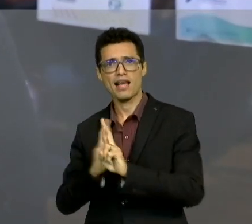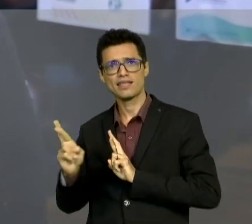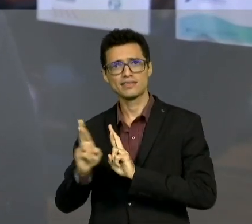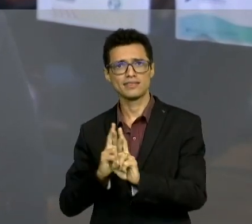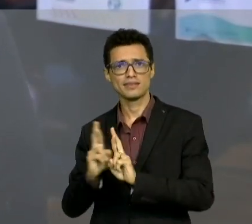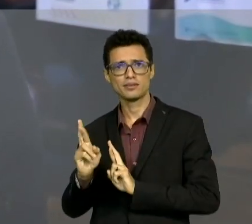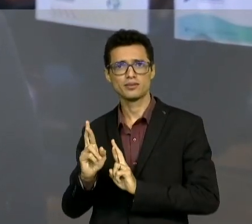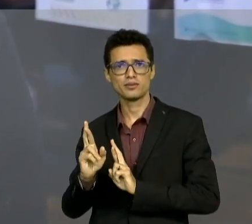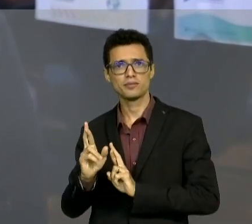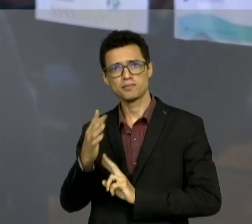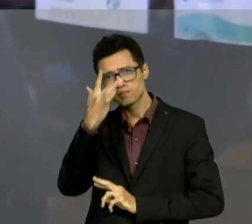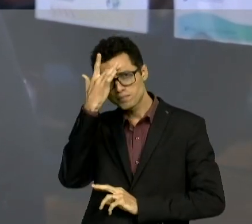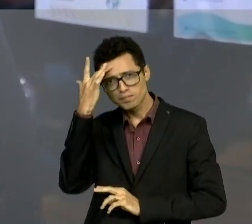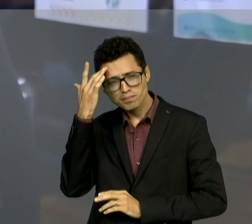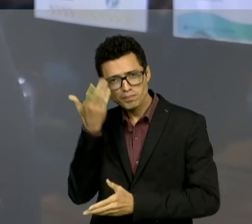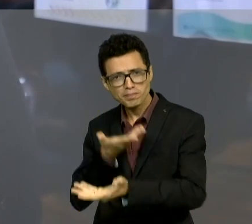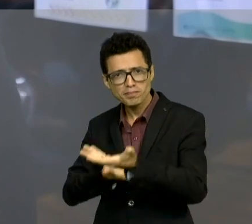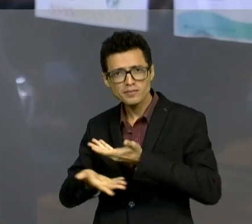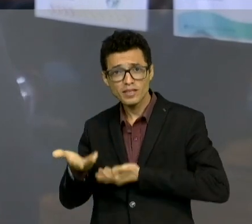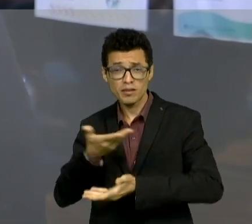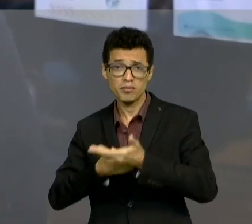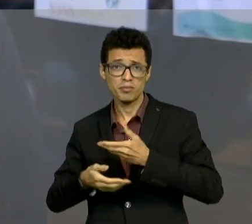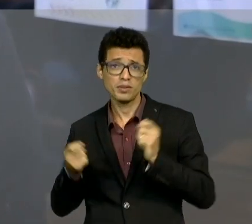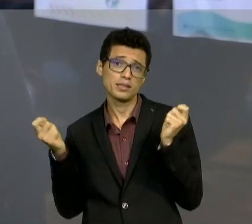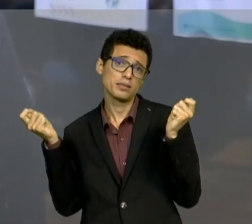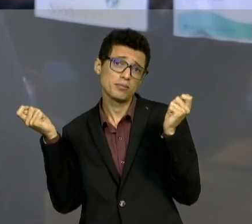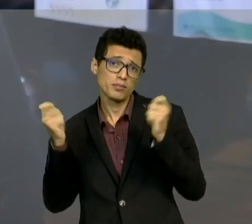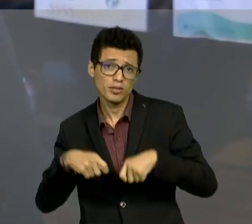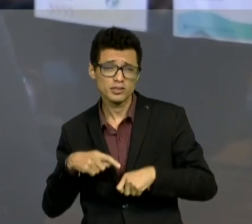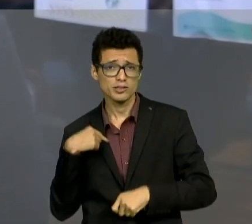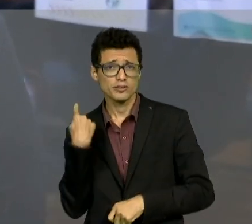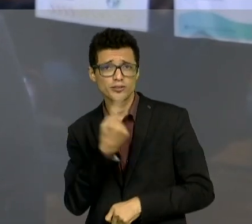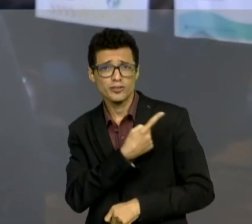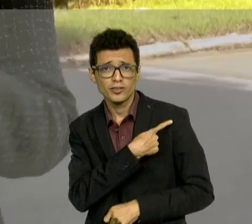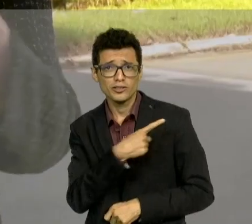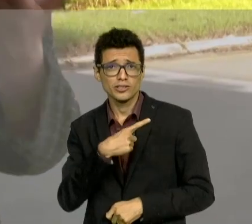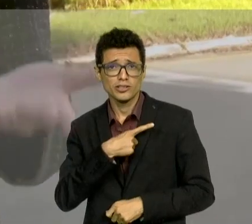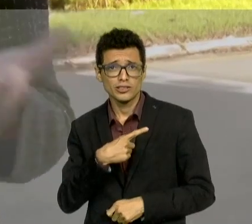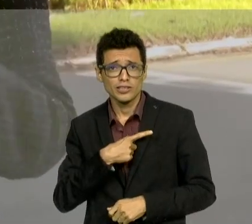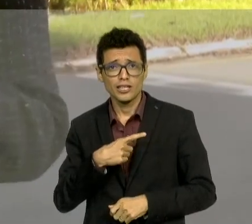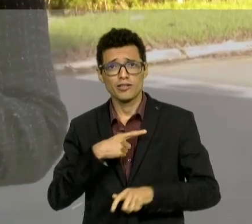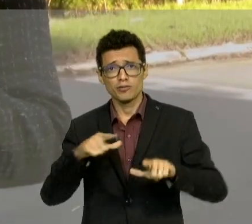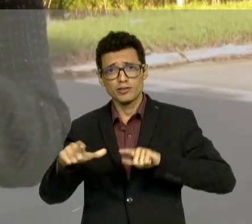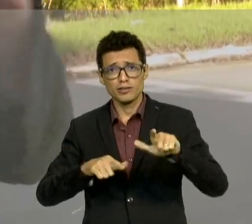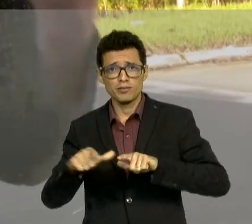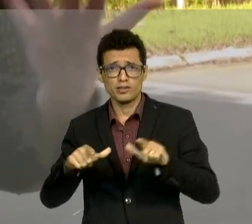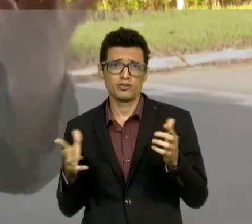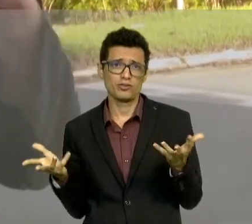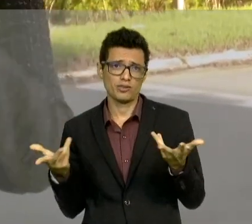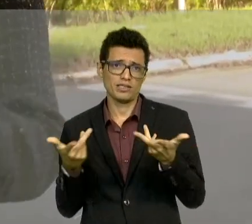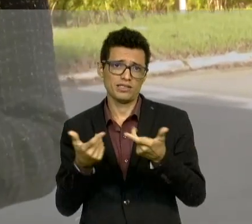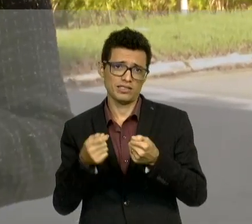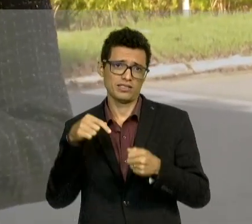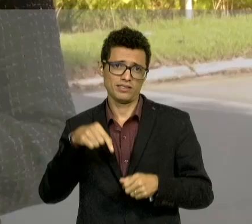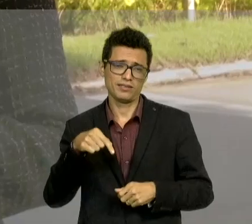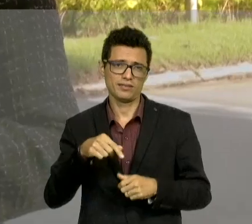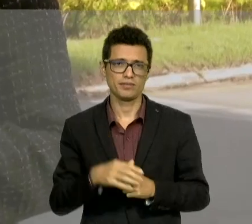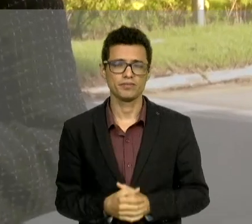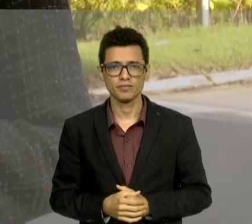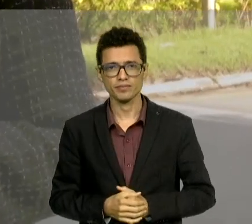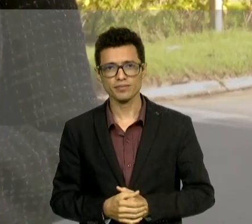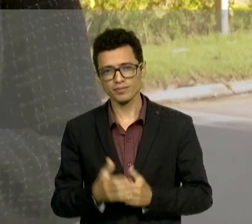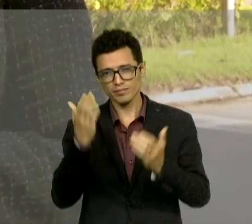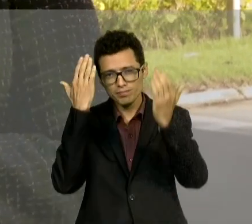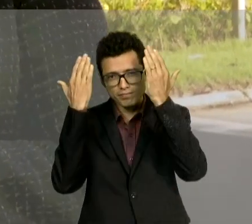serve para que nós possamos servir a sociedade com um serviço de qualidade. A psicóloga dá dicas valiosas para